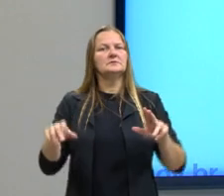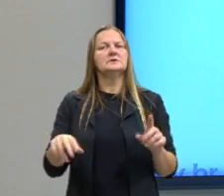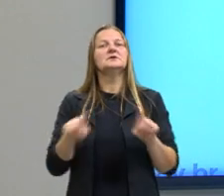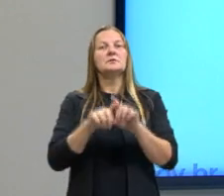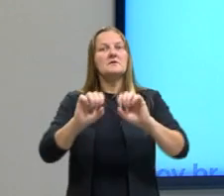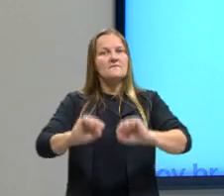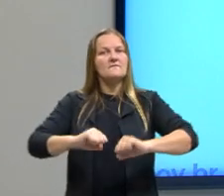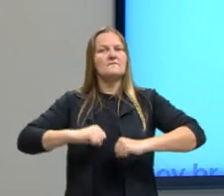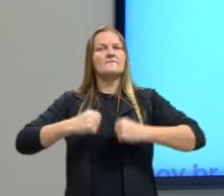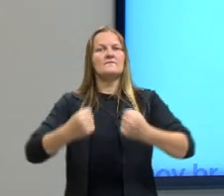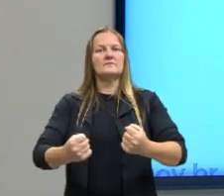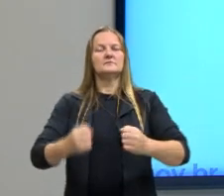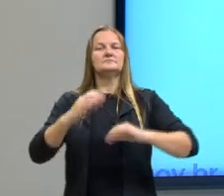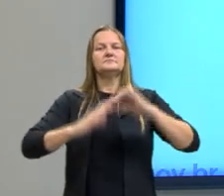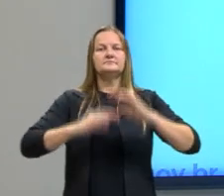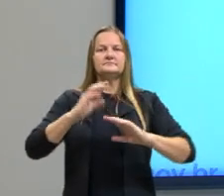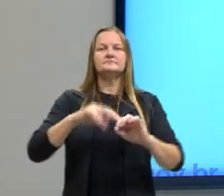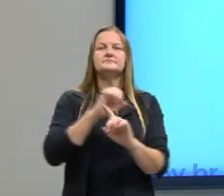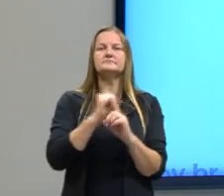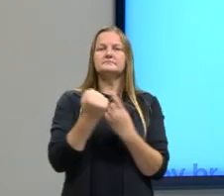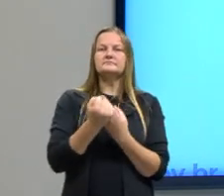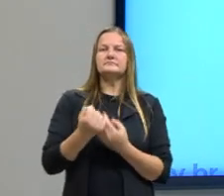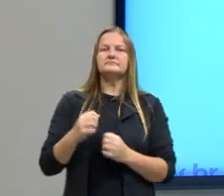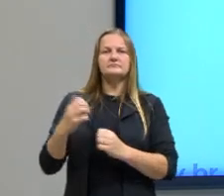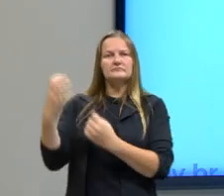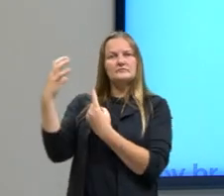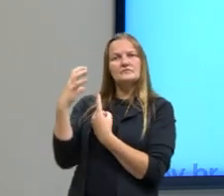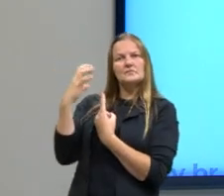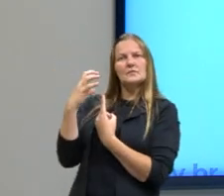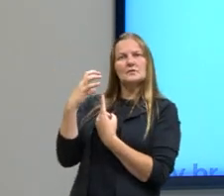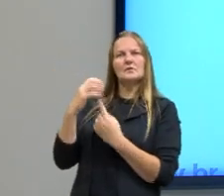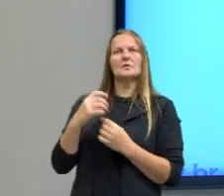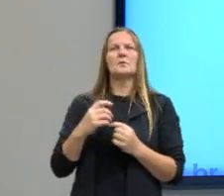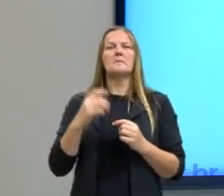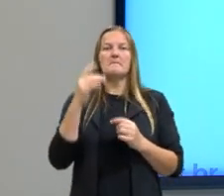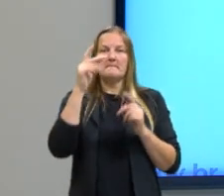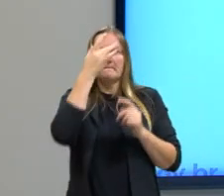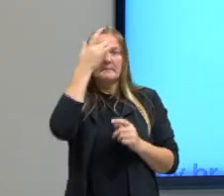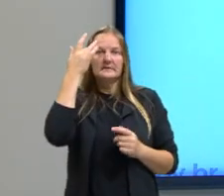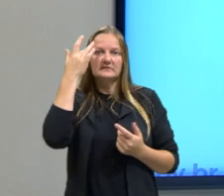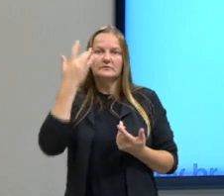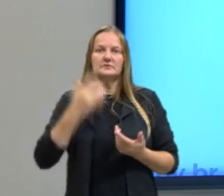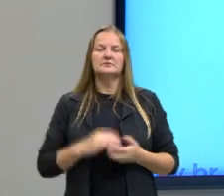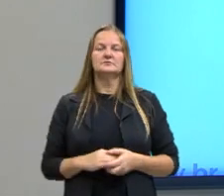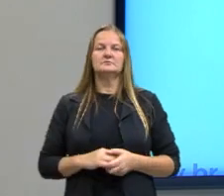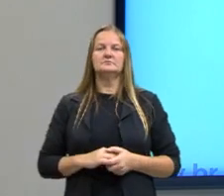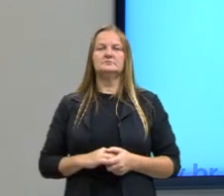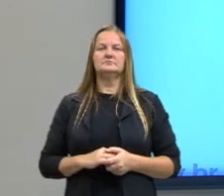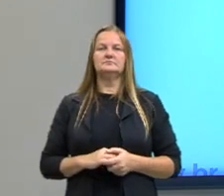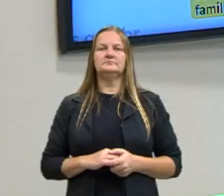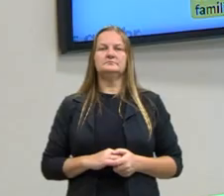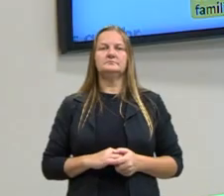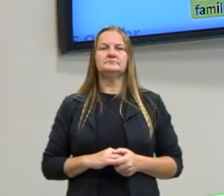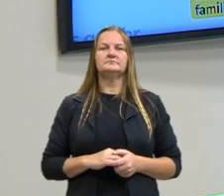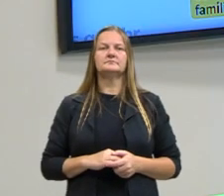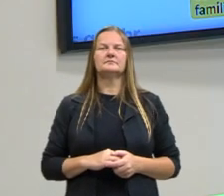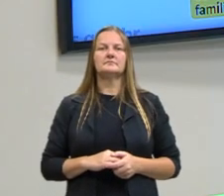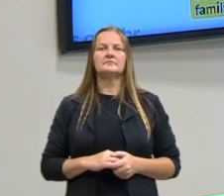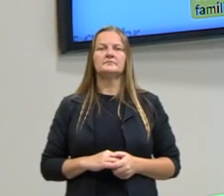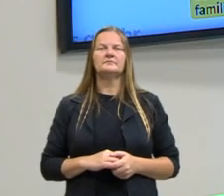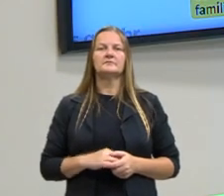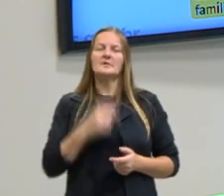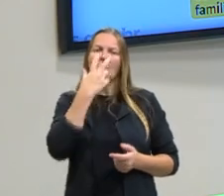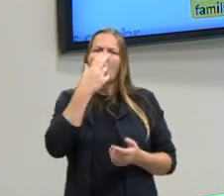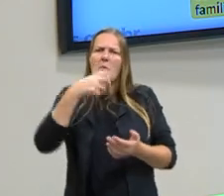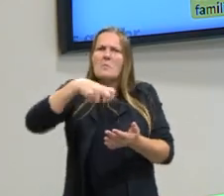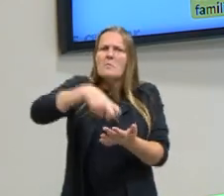força que os fatos sociais exercem sobre os indivíduos na força punitiva